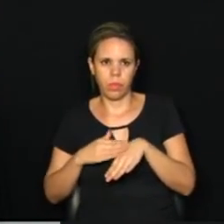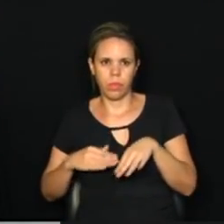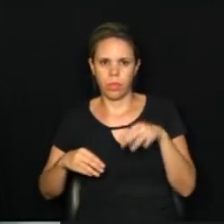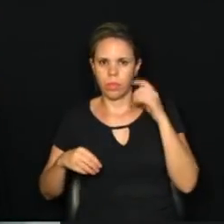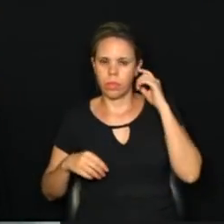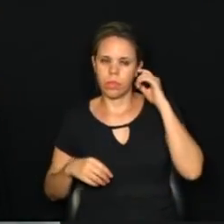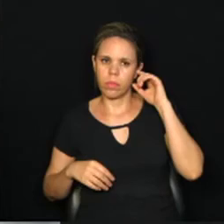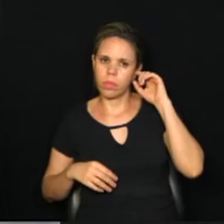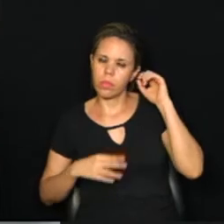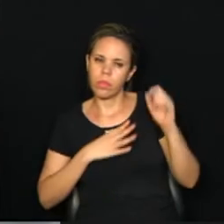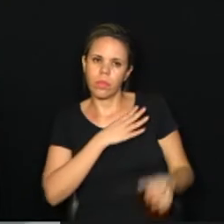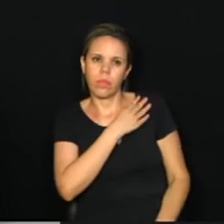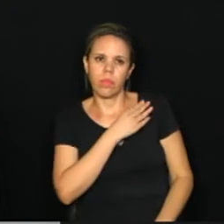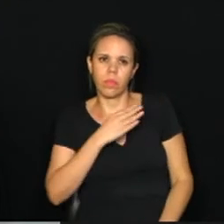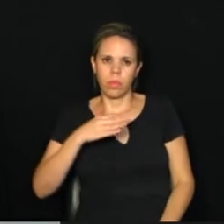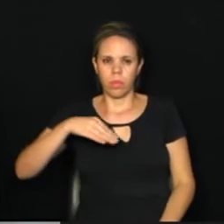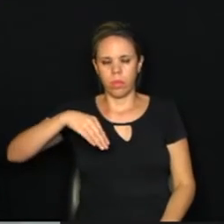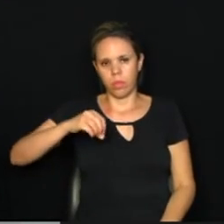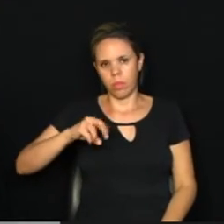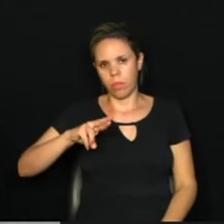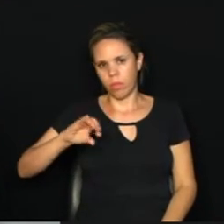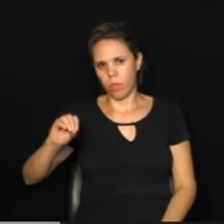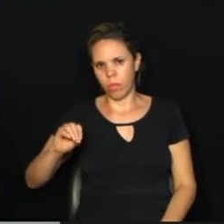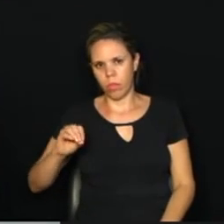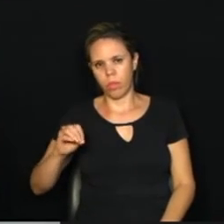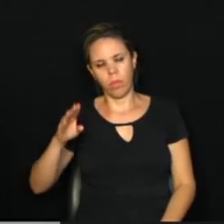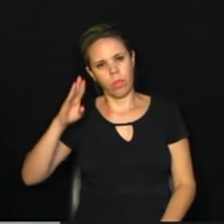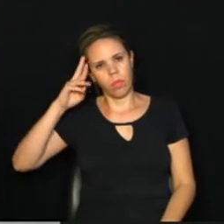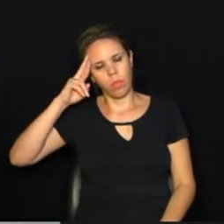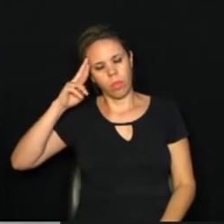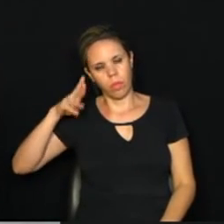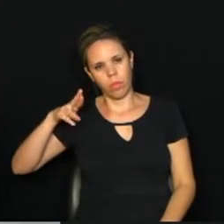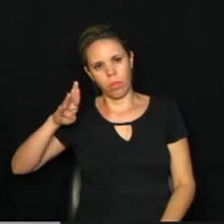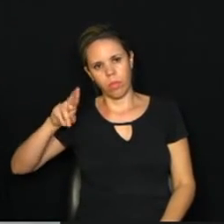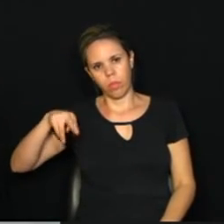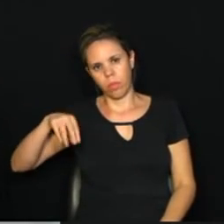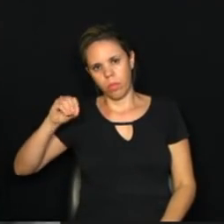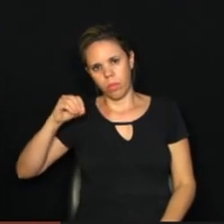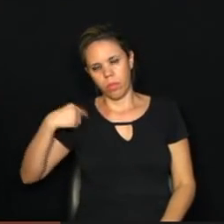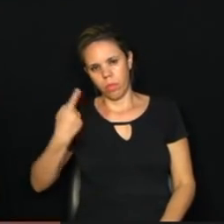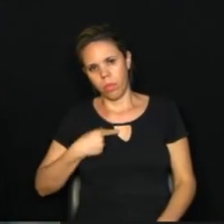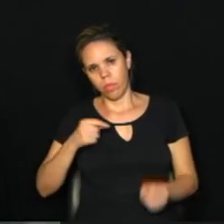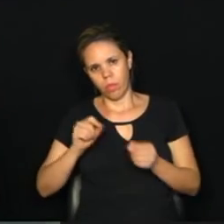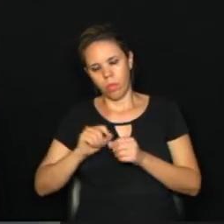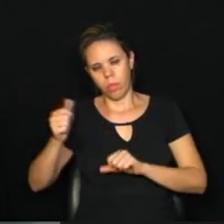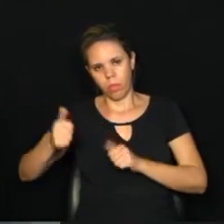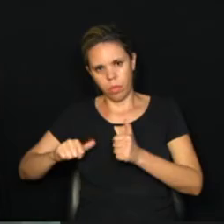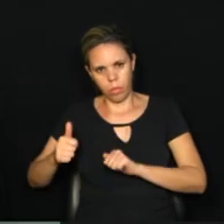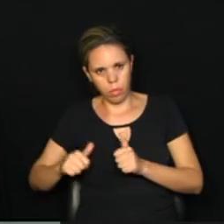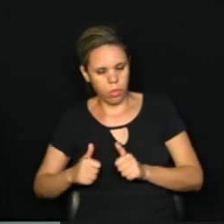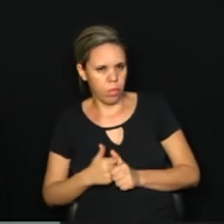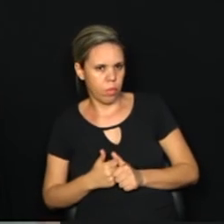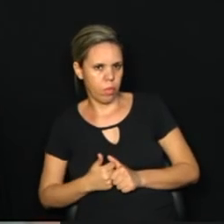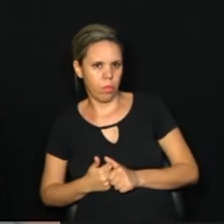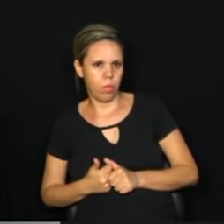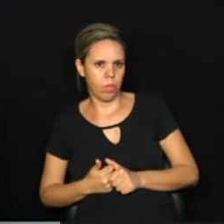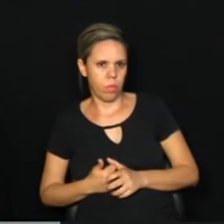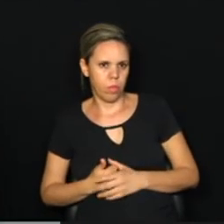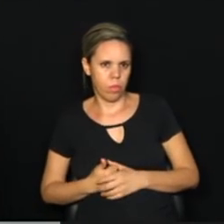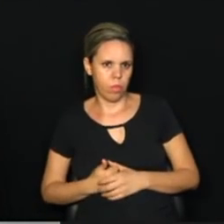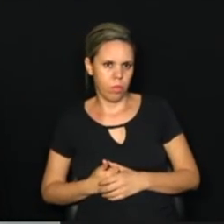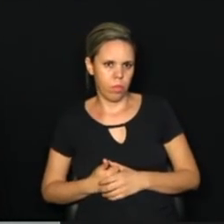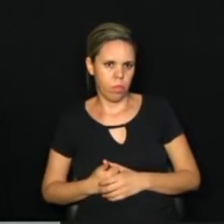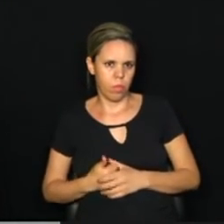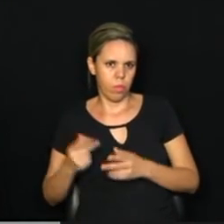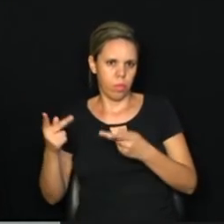Moura e o Tenente Bruno. Nós faremos uma avaliação dos chamados